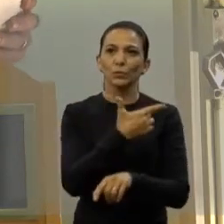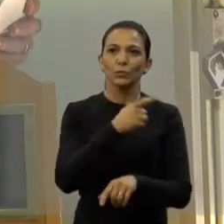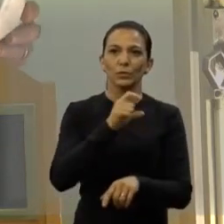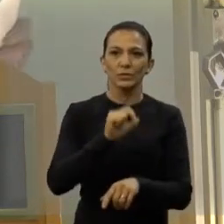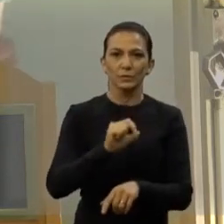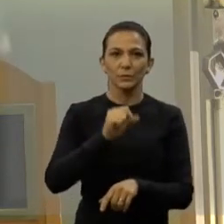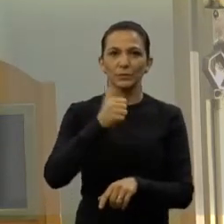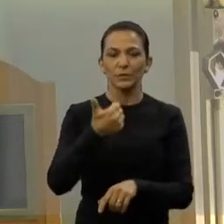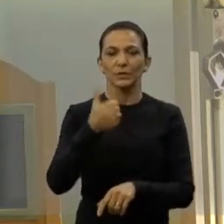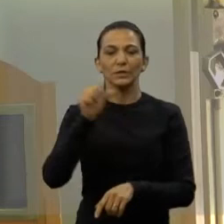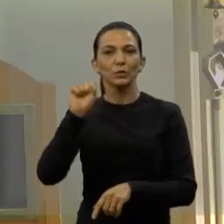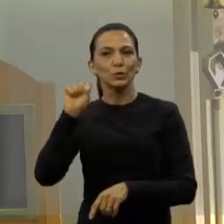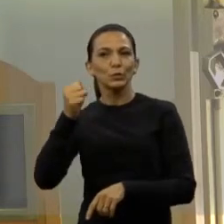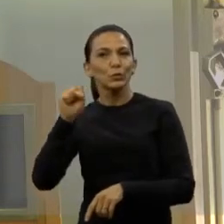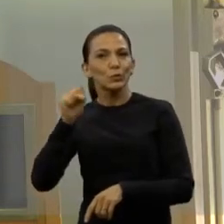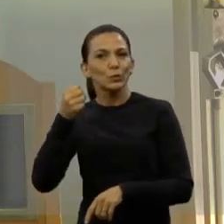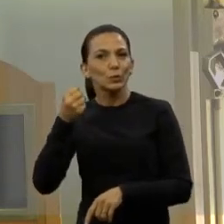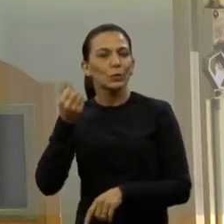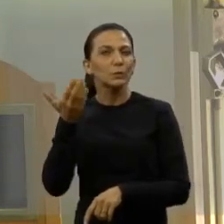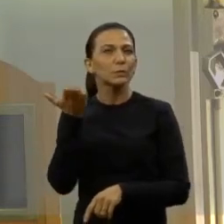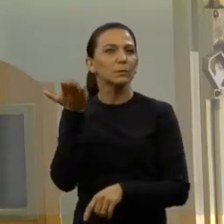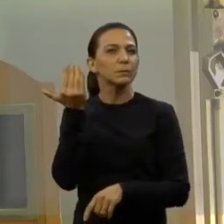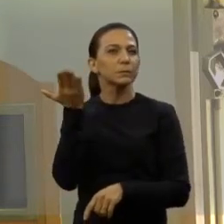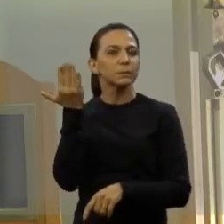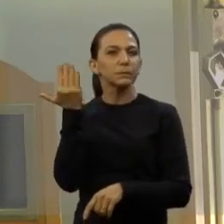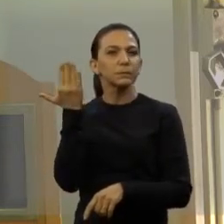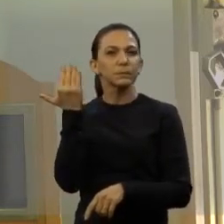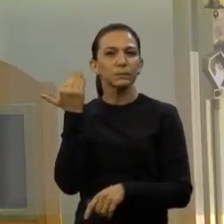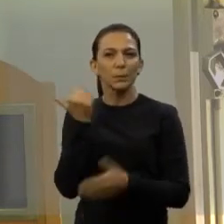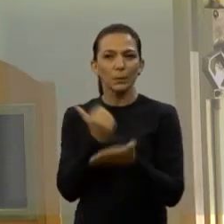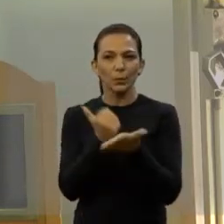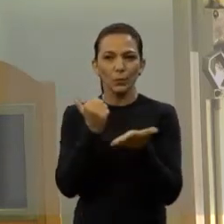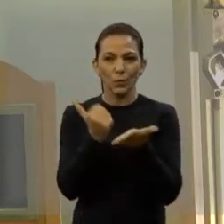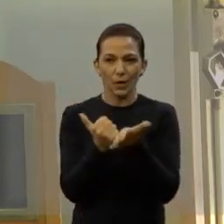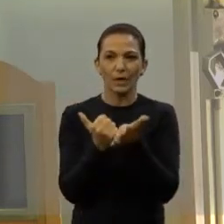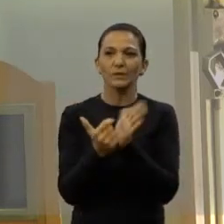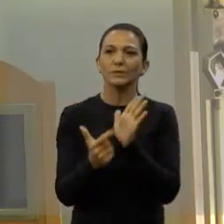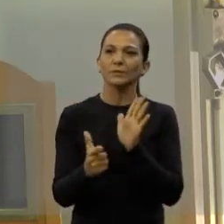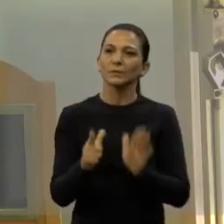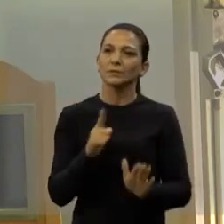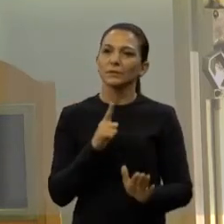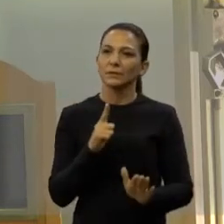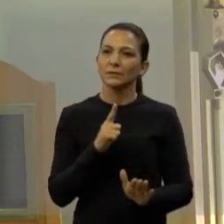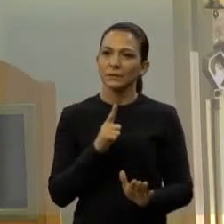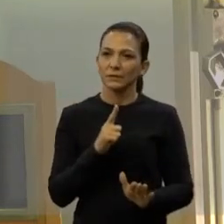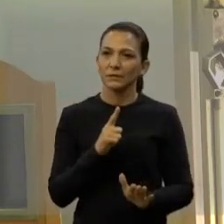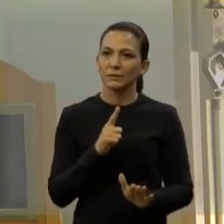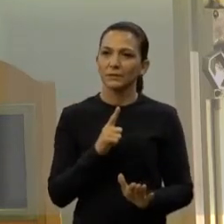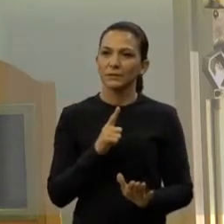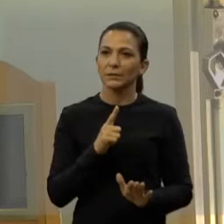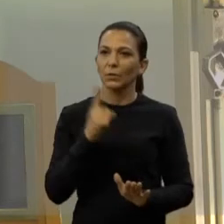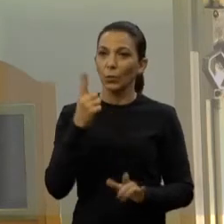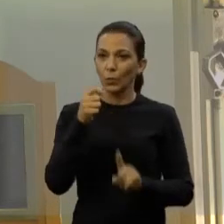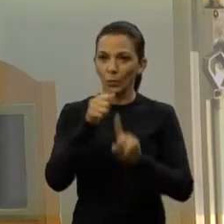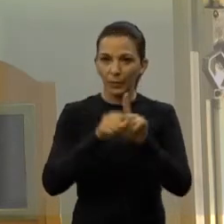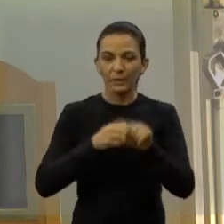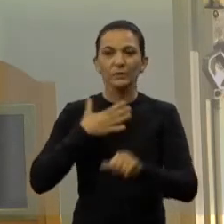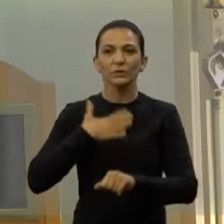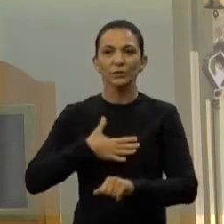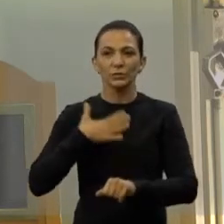2018. A minha indicação protocolada, que eu tá na minha mão, em mãos, é de 1 de agosto de